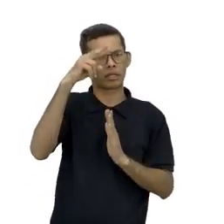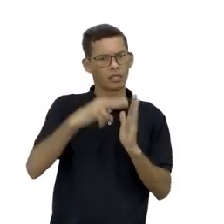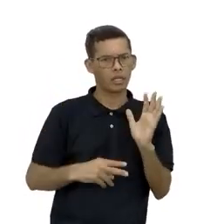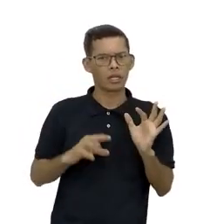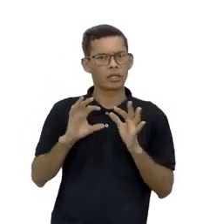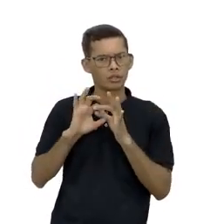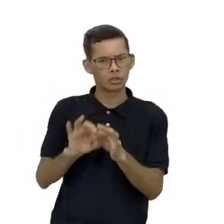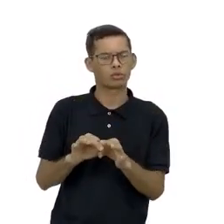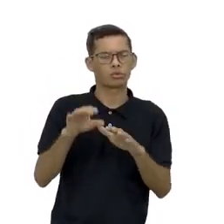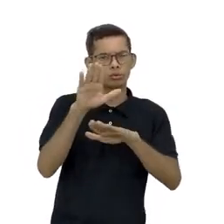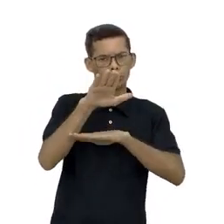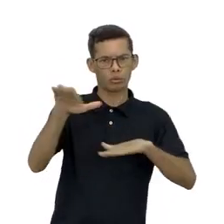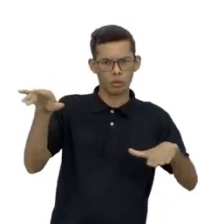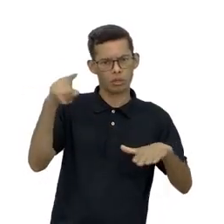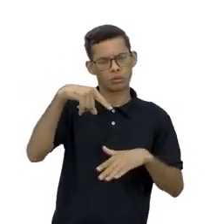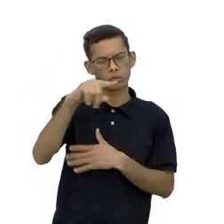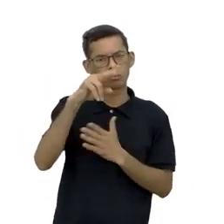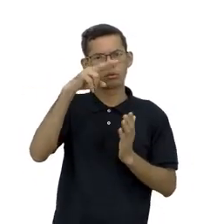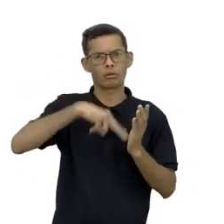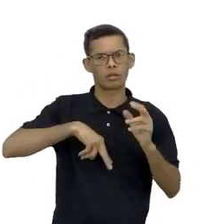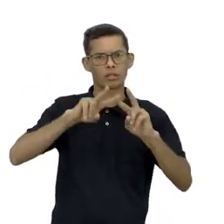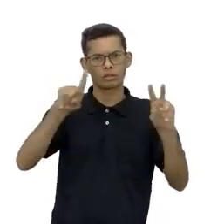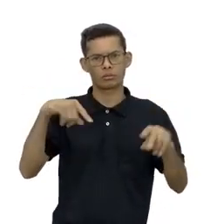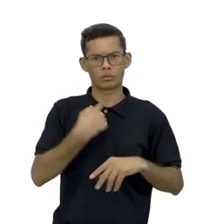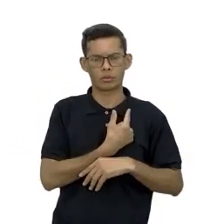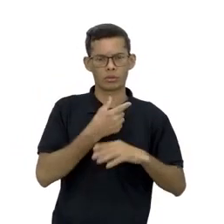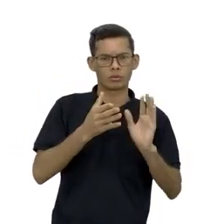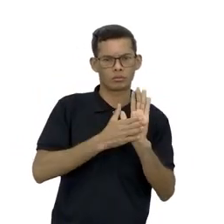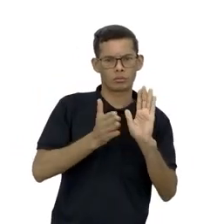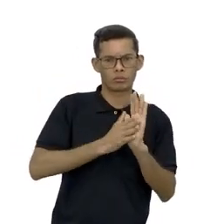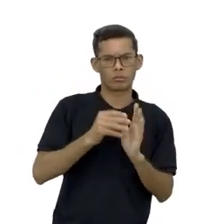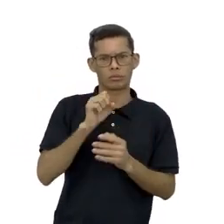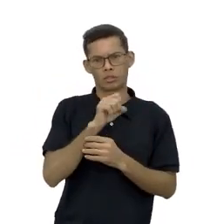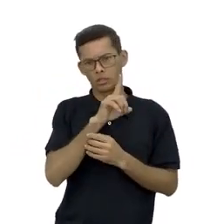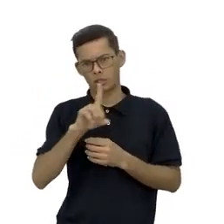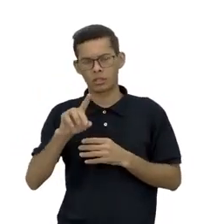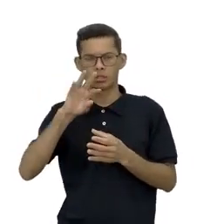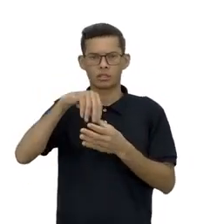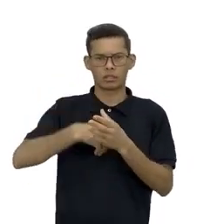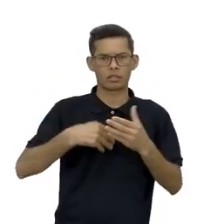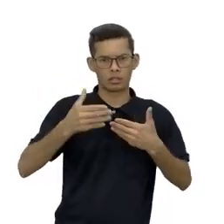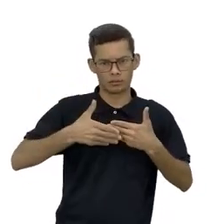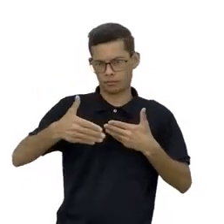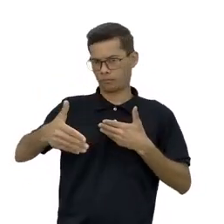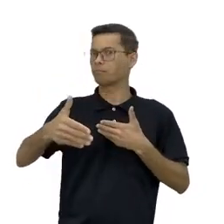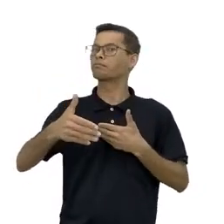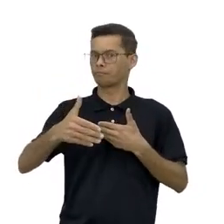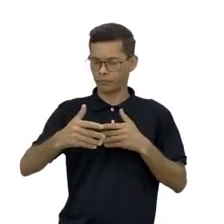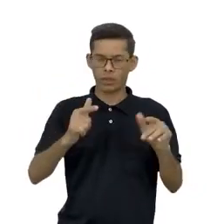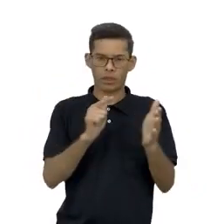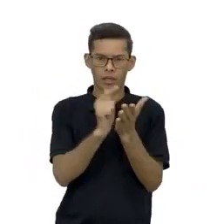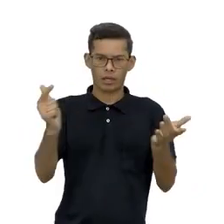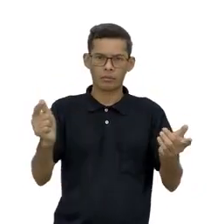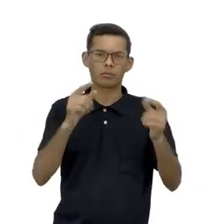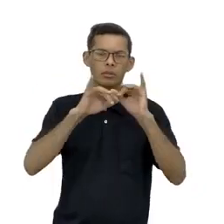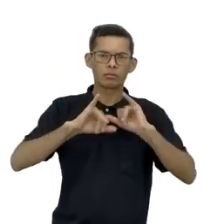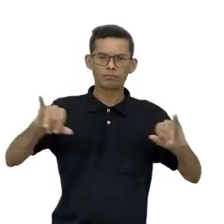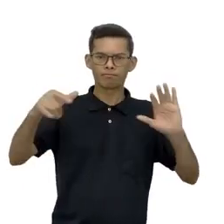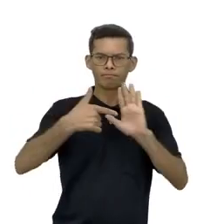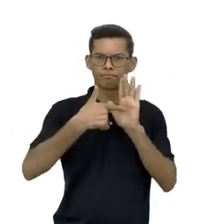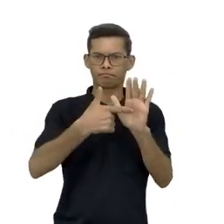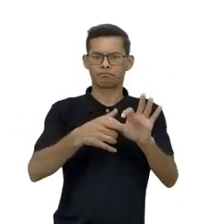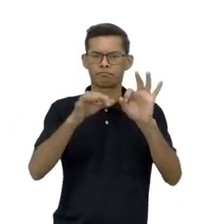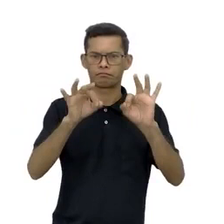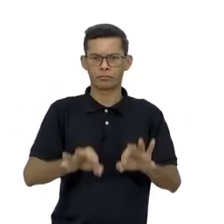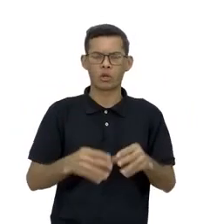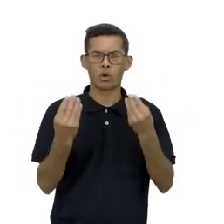ao contexto, à proposta da nossa SD, uma leitura colaborativa da reportagem, enfatizando a estrutura